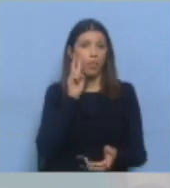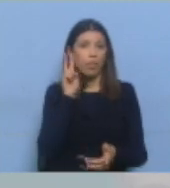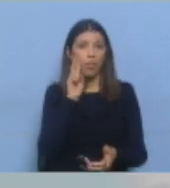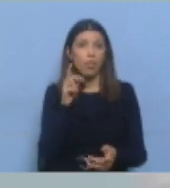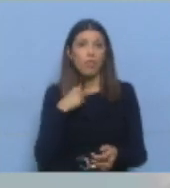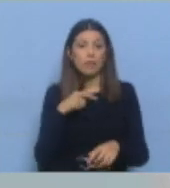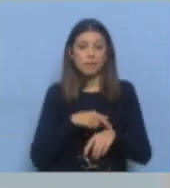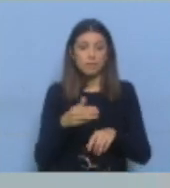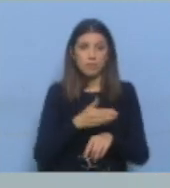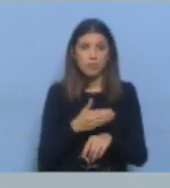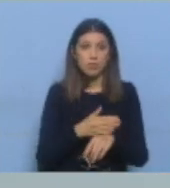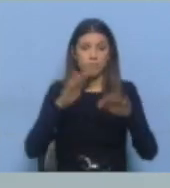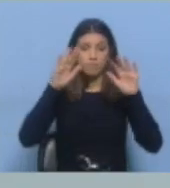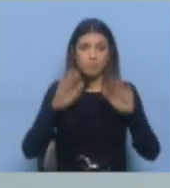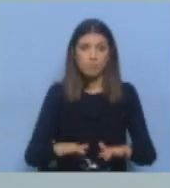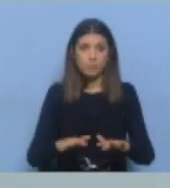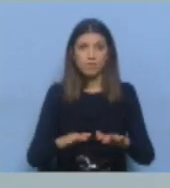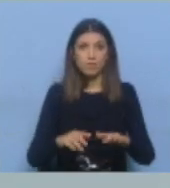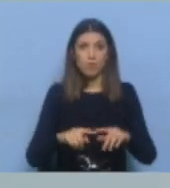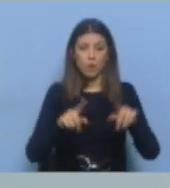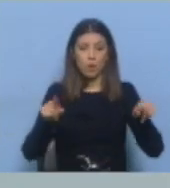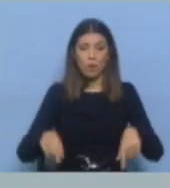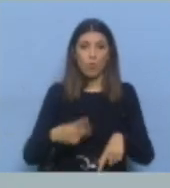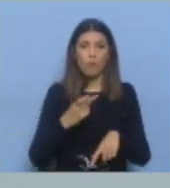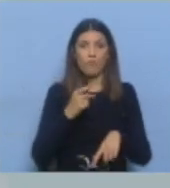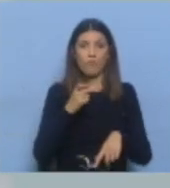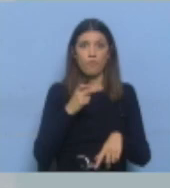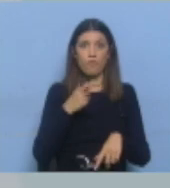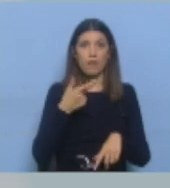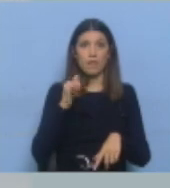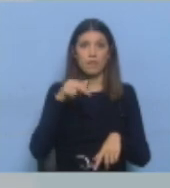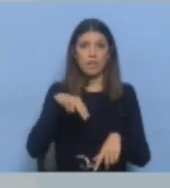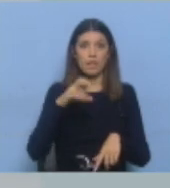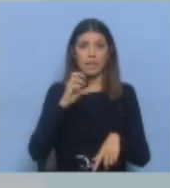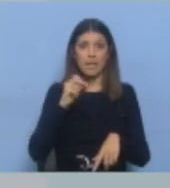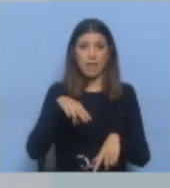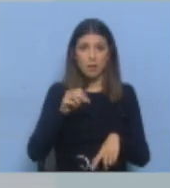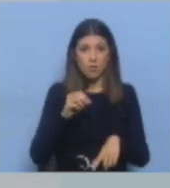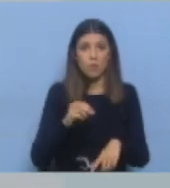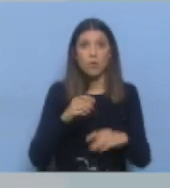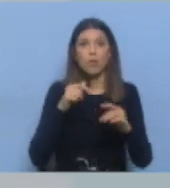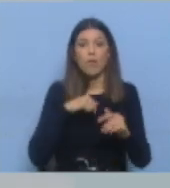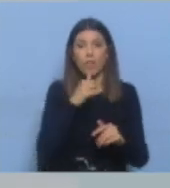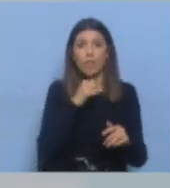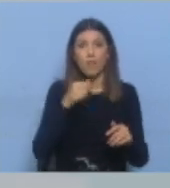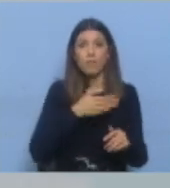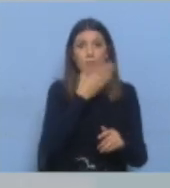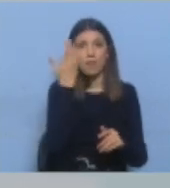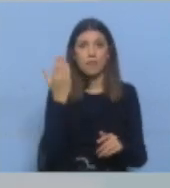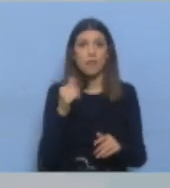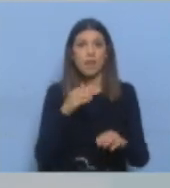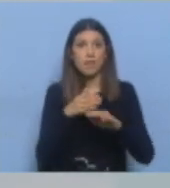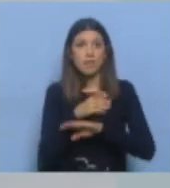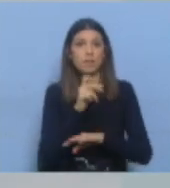está blindado o Vaticano por causa da epidemia, todas as manhãs, quem quiser ter acesso através do site do Vaticano pode